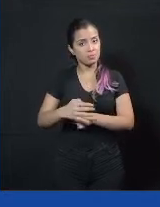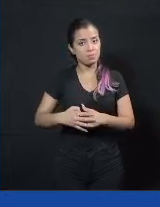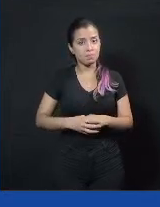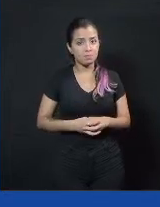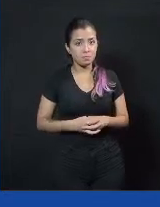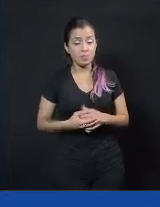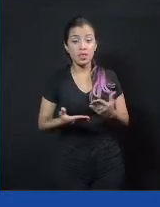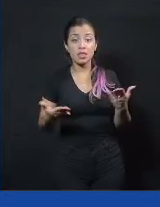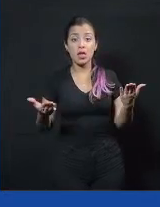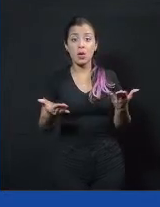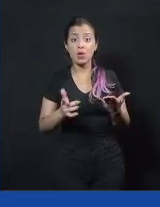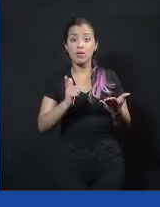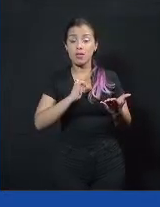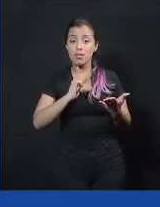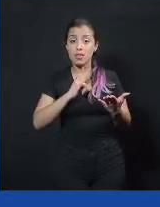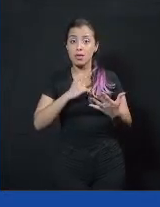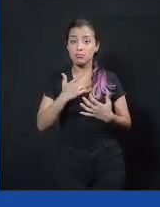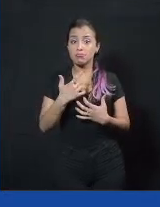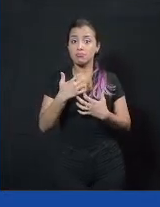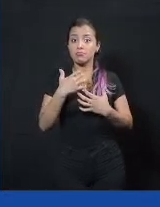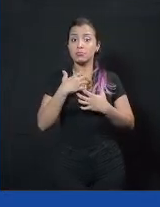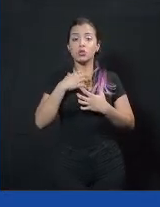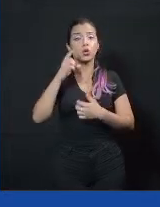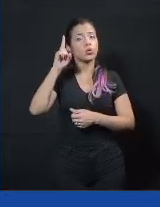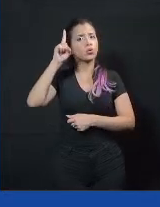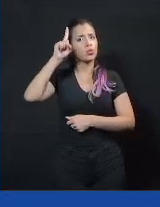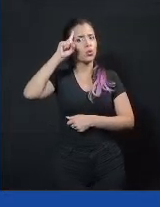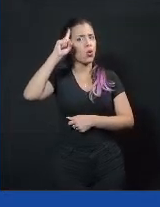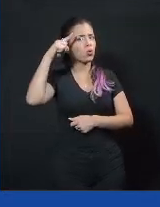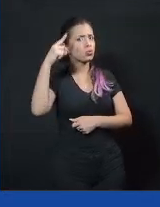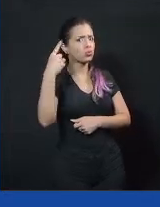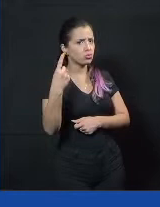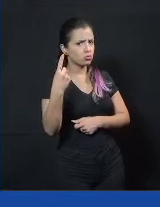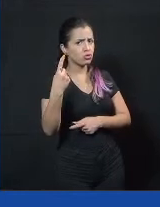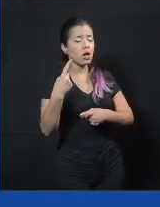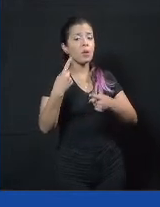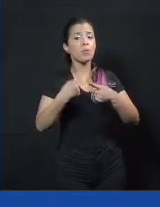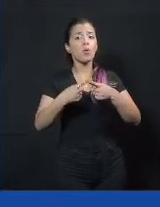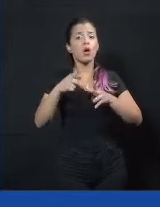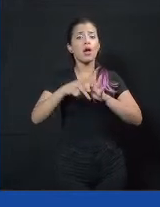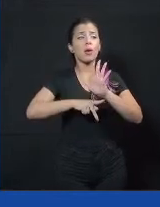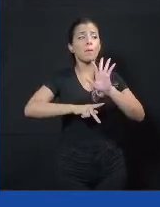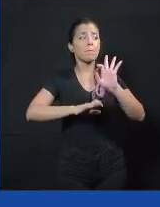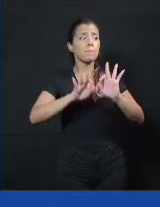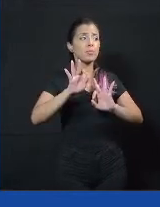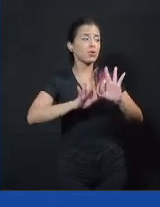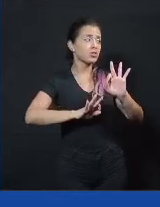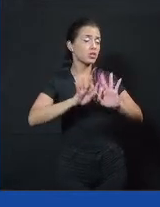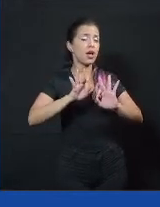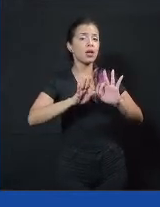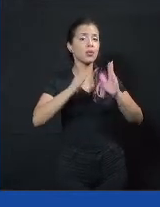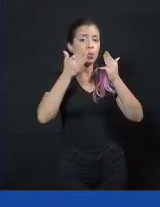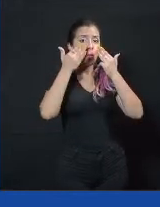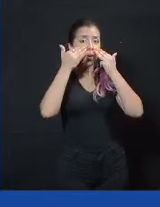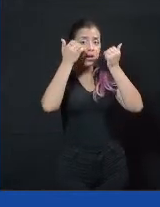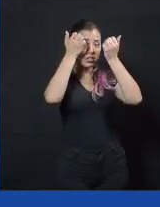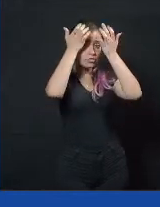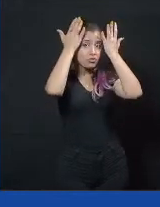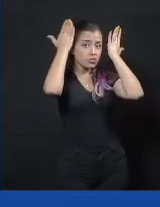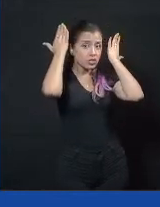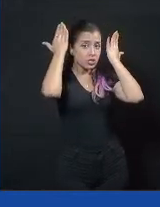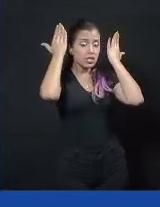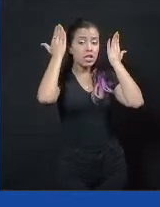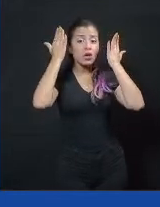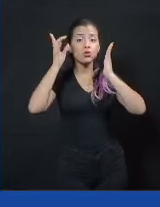está ameaçado todos os dias porque está tendo projetos anti-indígena contra os direitos para